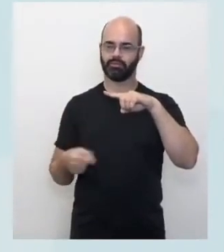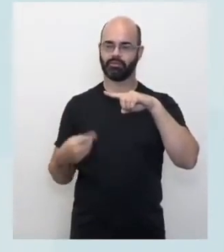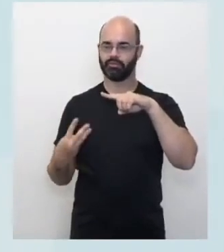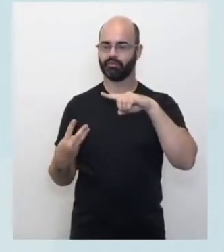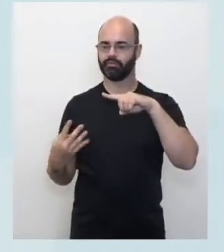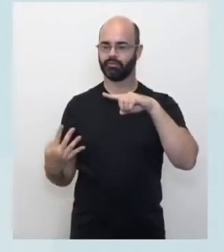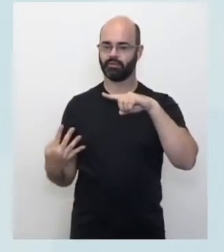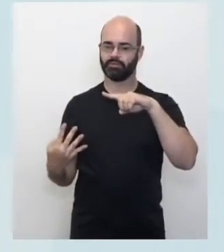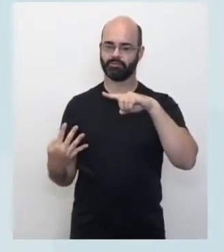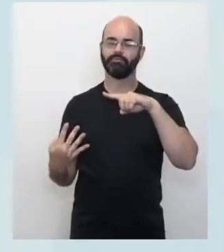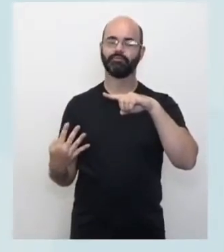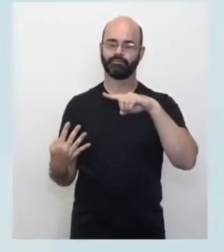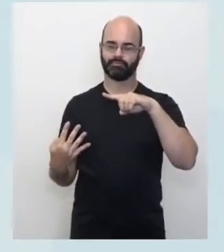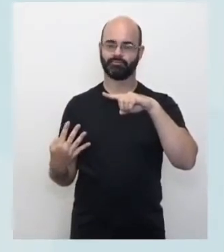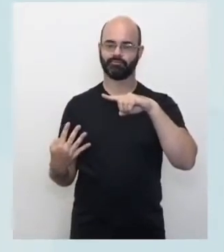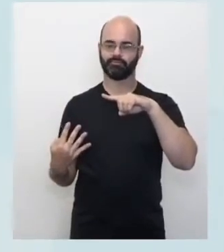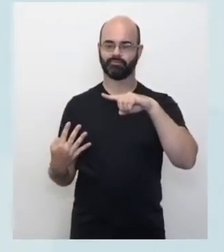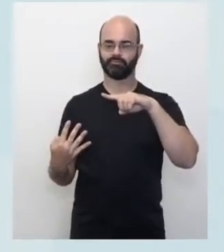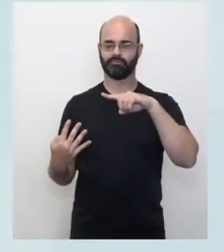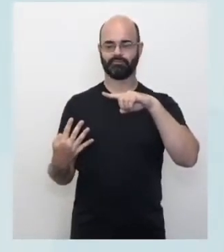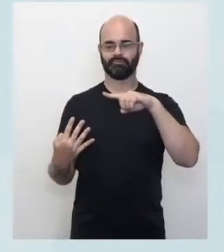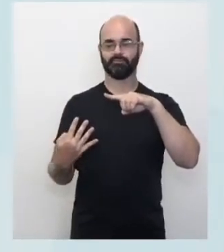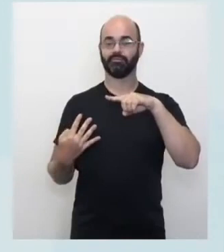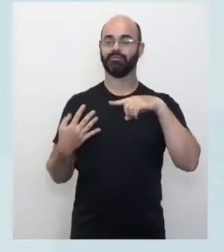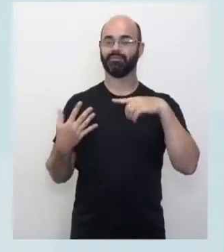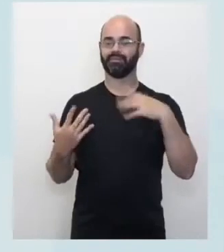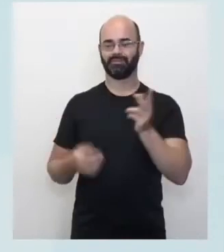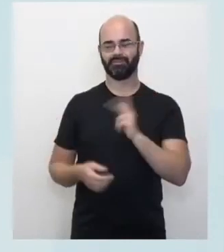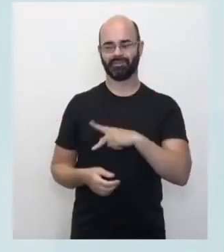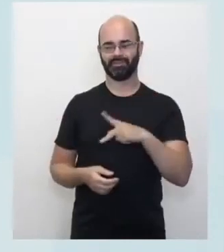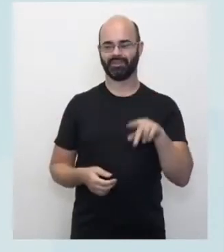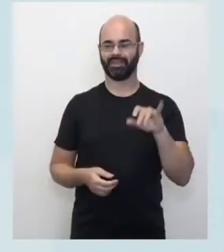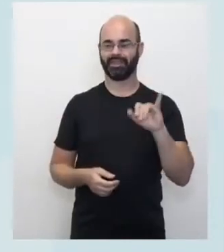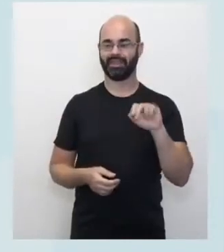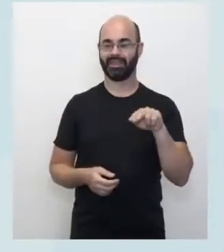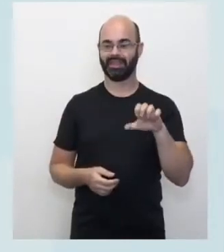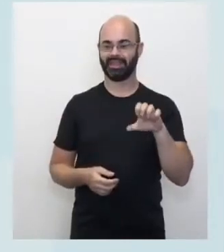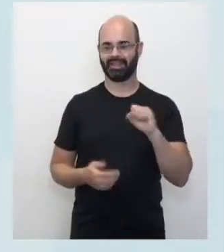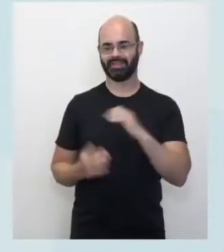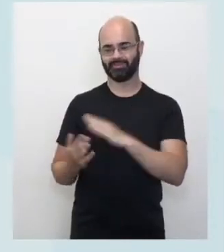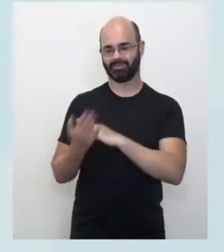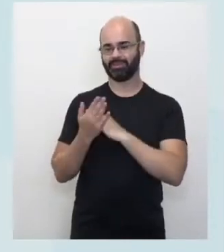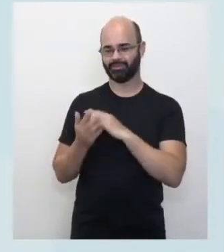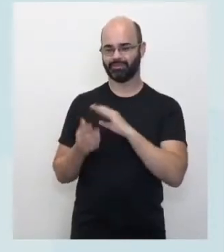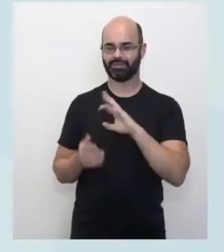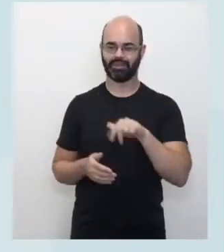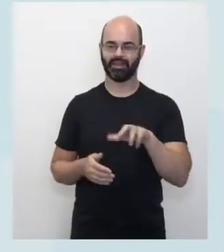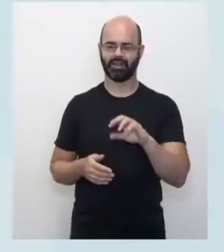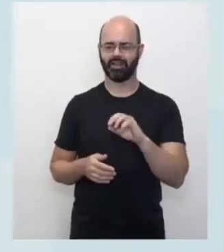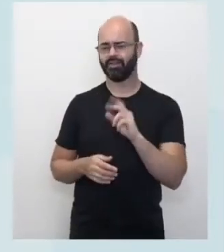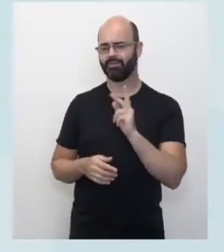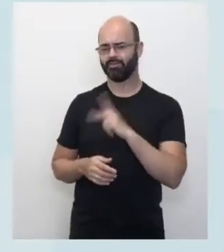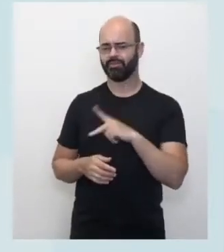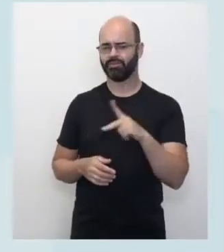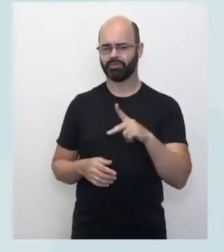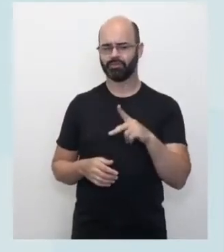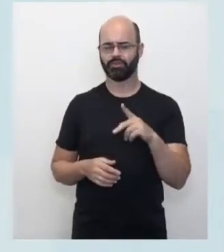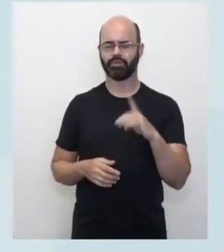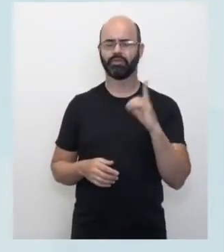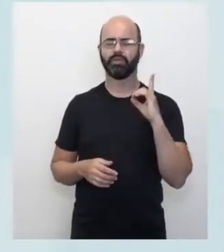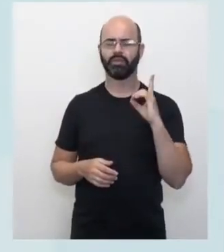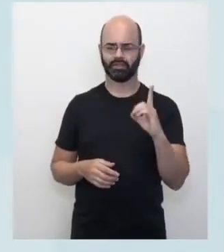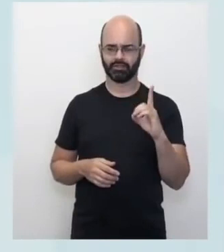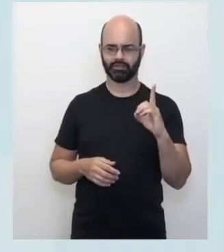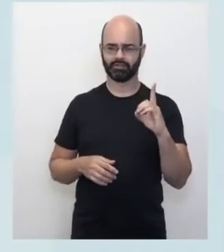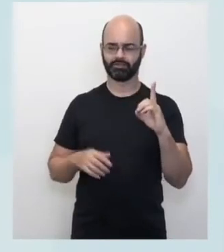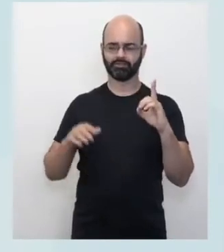712,34. Claro que aqui eu vou pedir a ajuda da professora Inês para fazer na calculadora para mim, tá bom? Professora Inês, fala para mim o